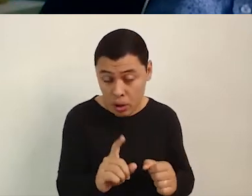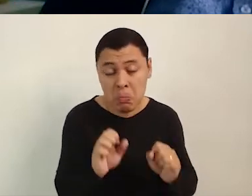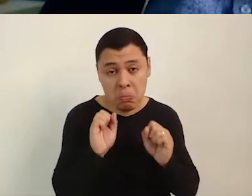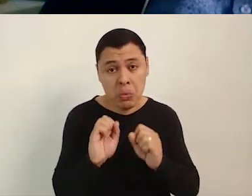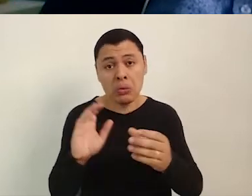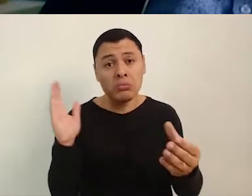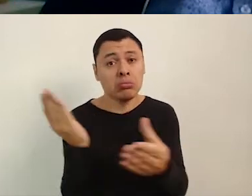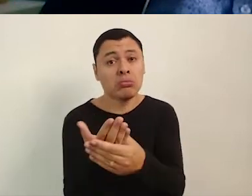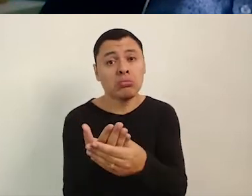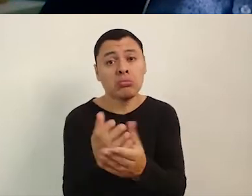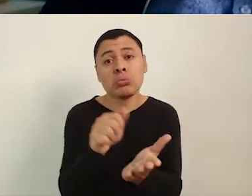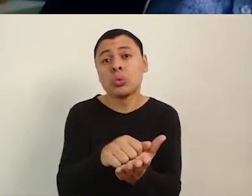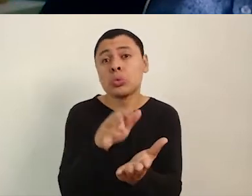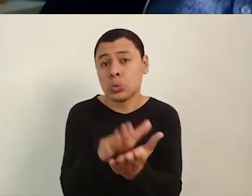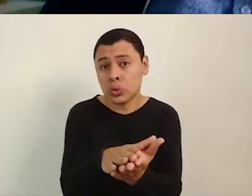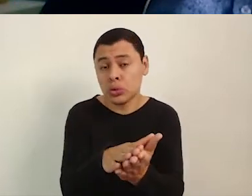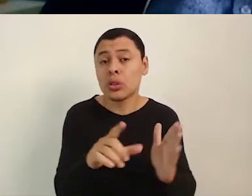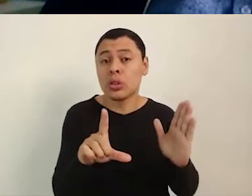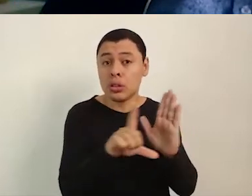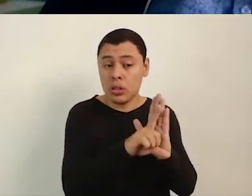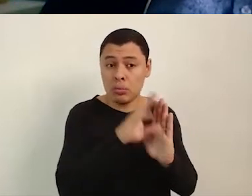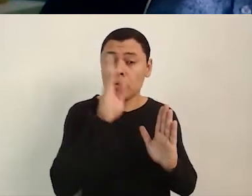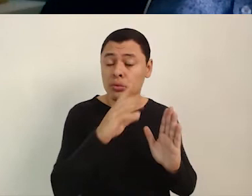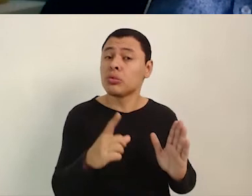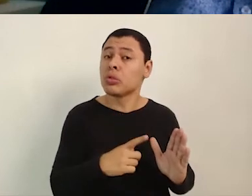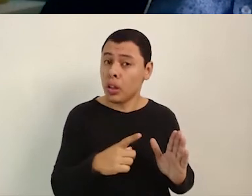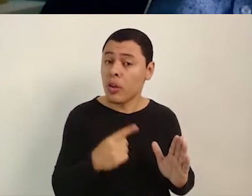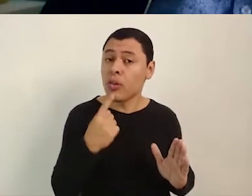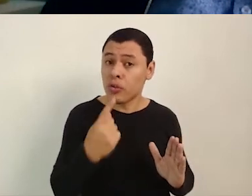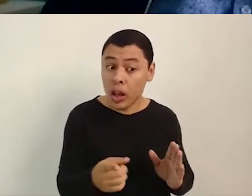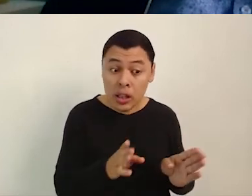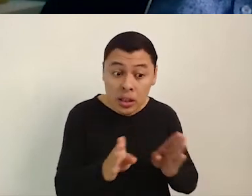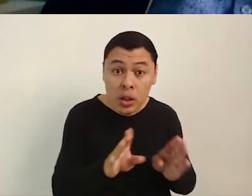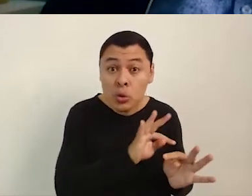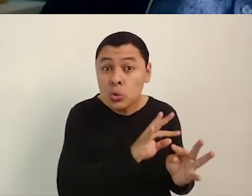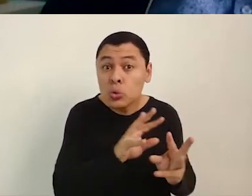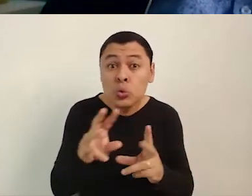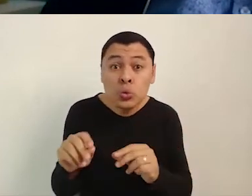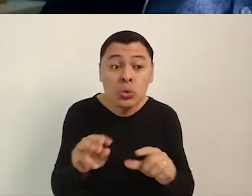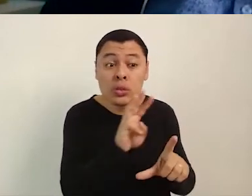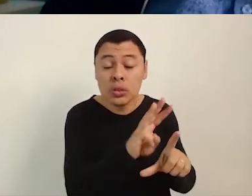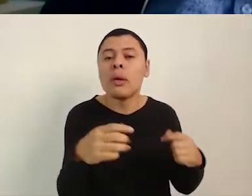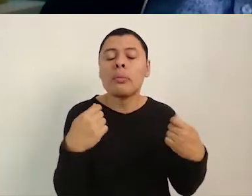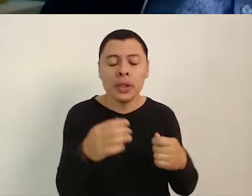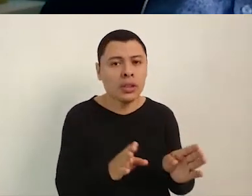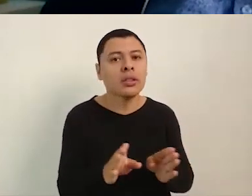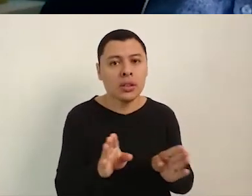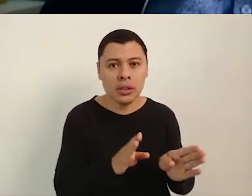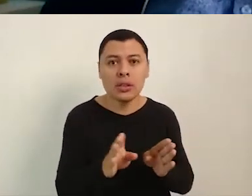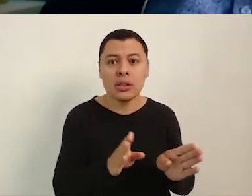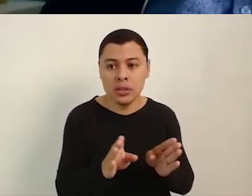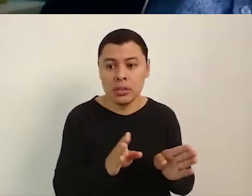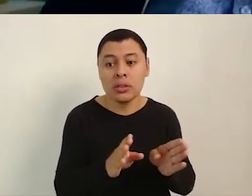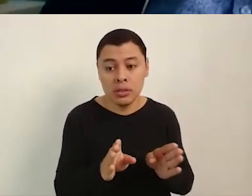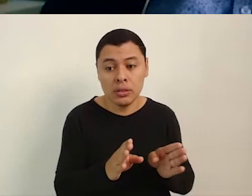risco de ser multado. Porque a gente tem leis no Brasil que garantem a acessibilidade de todos os sites, canais digitais em geral, de empresas que têm